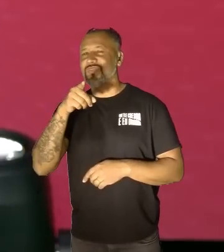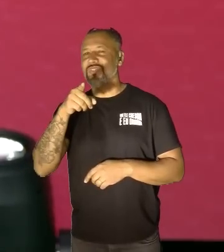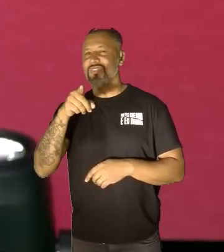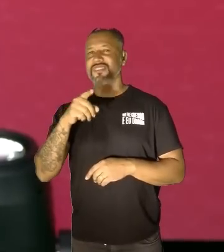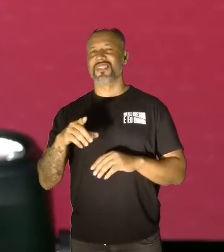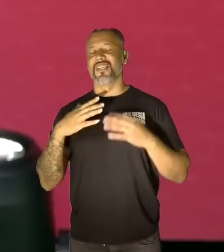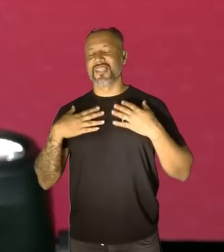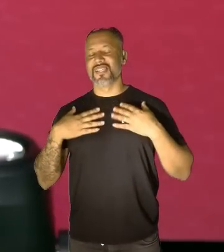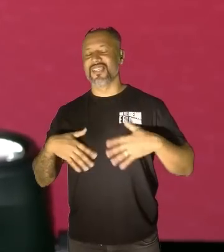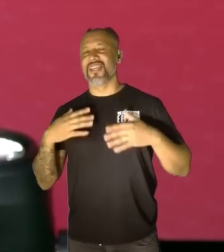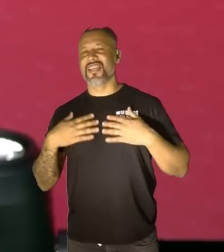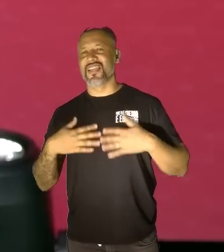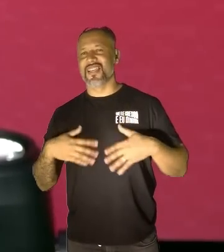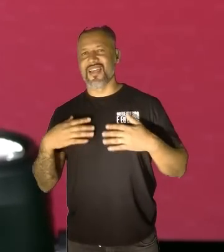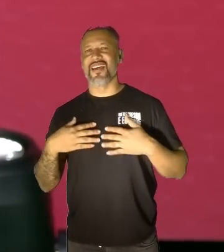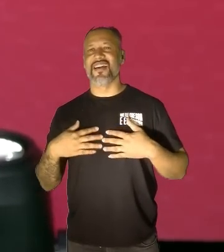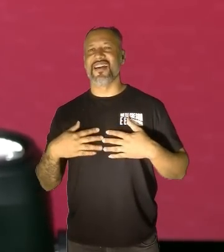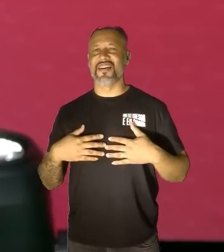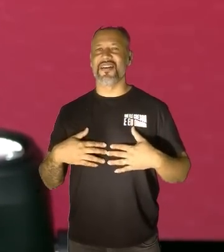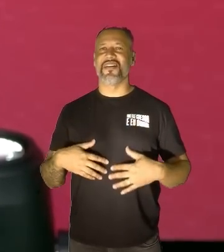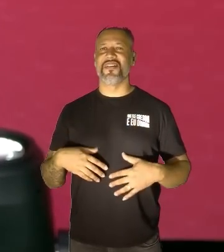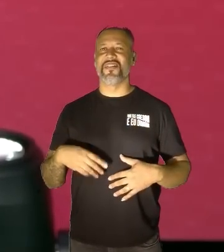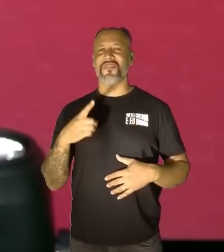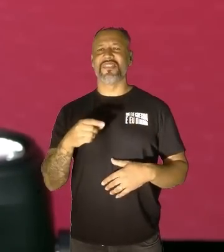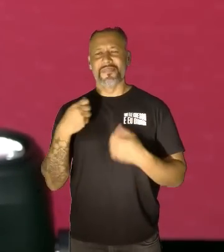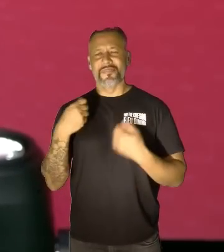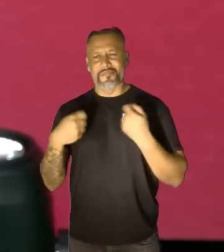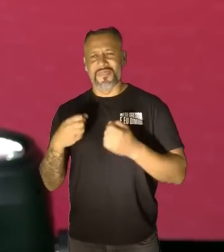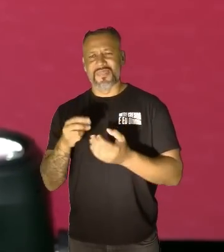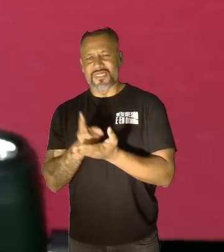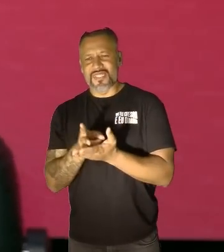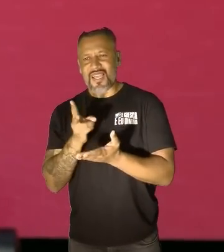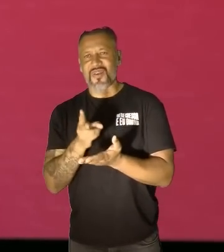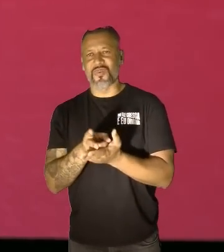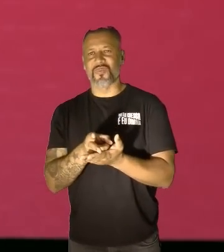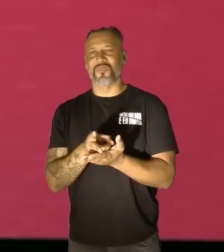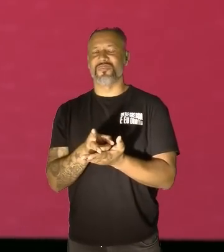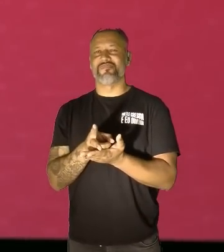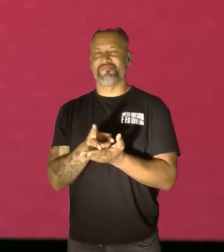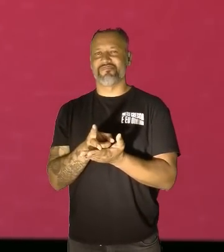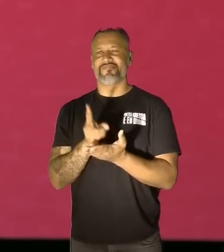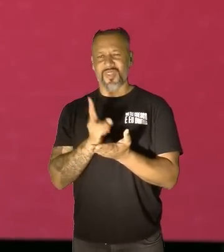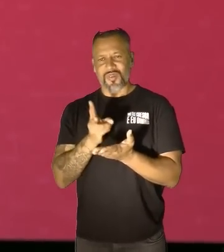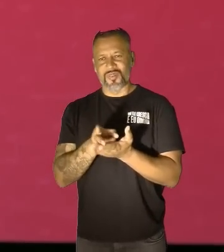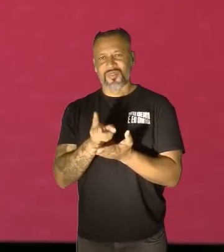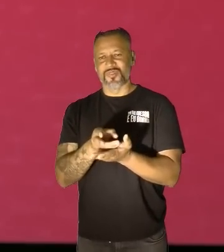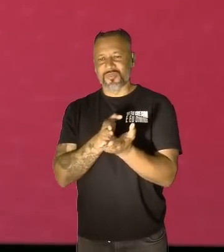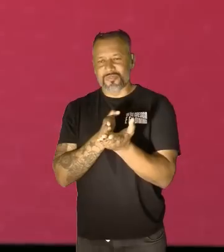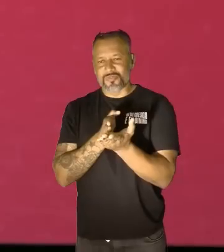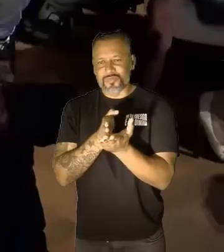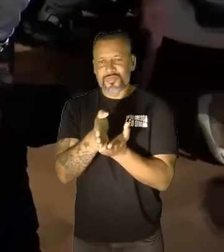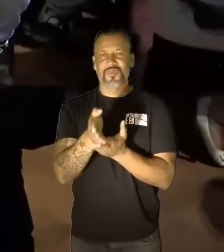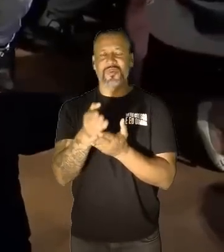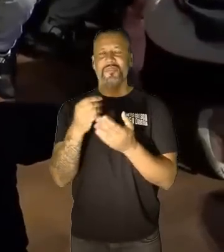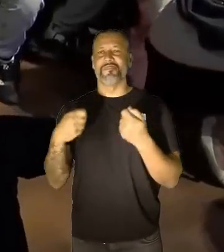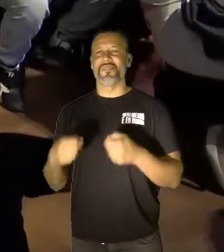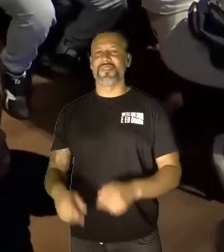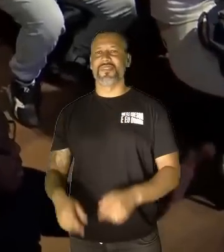mas quando o sol amanhecer, pegue a tua chave e abra as portas do templo.